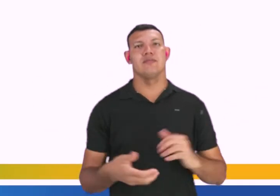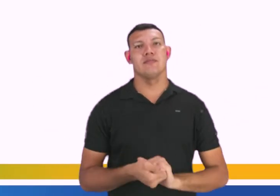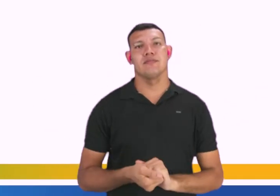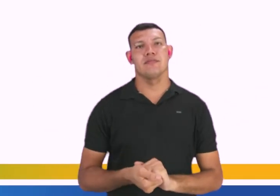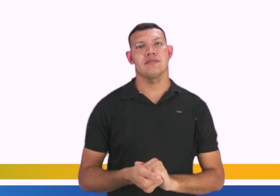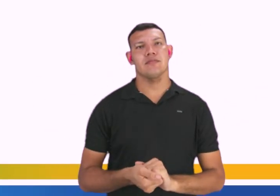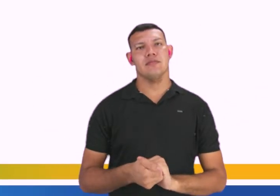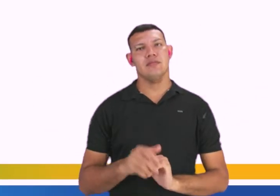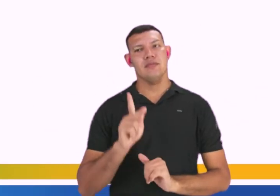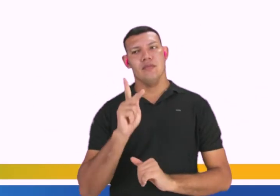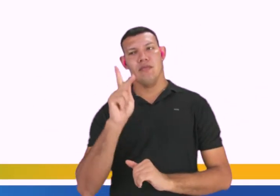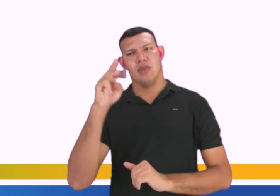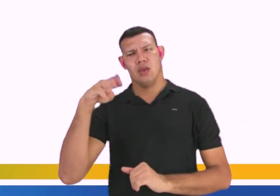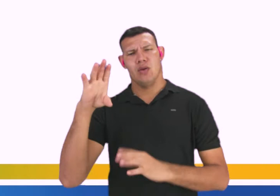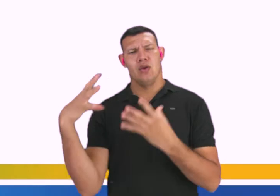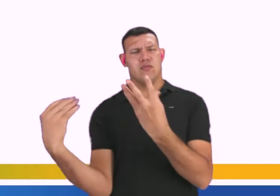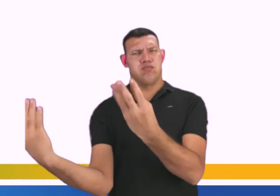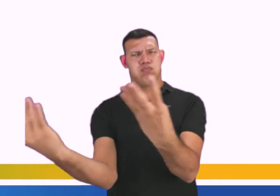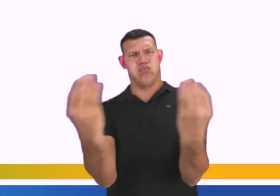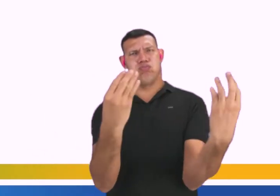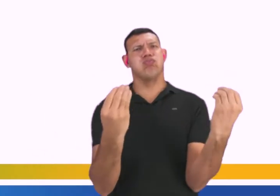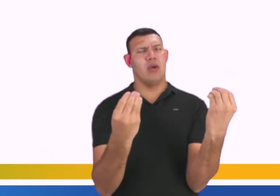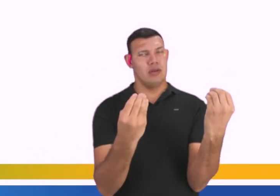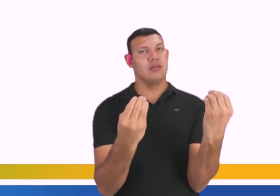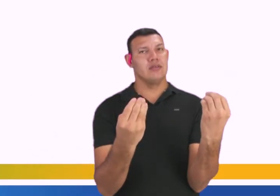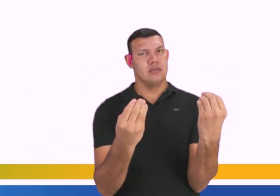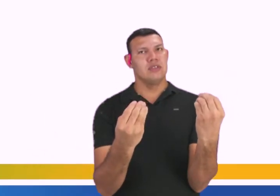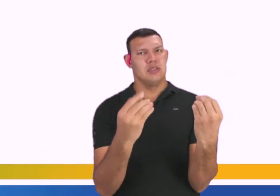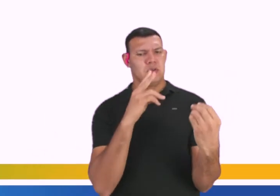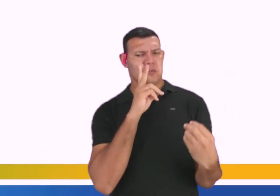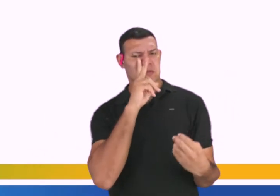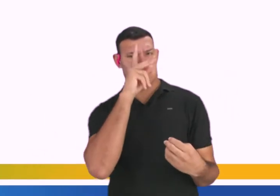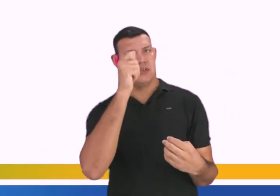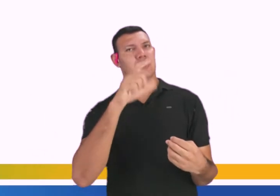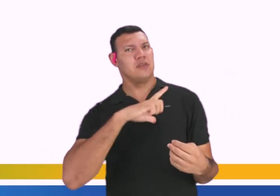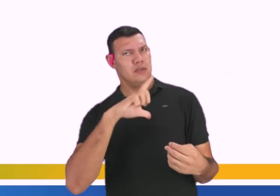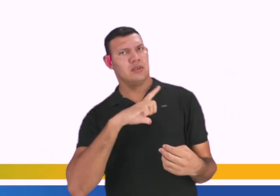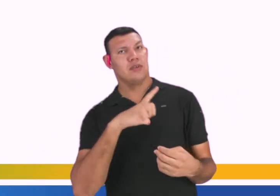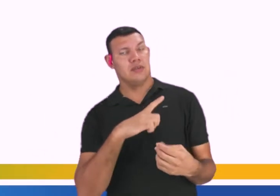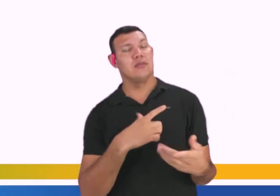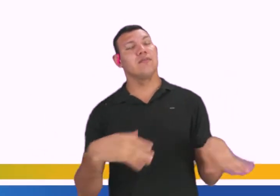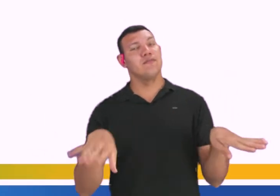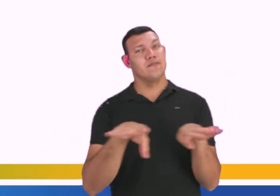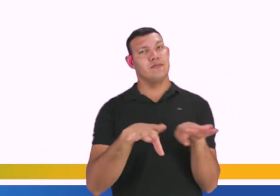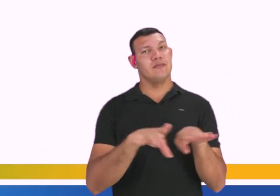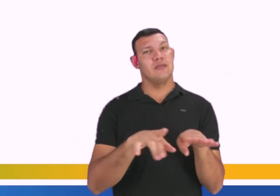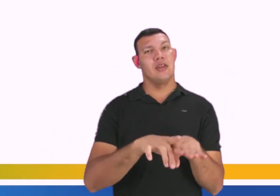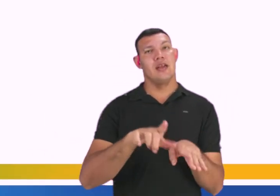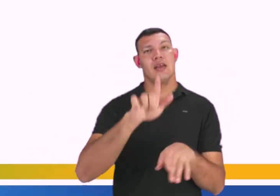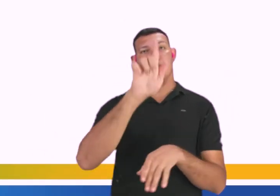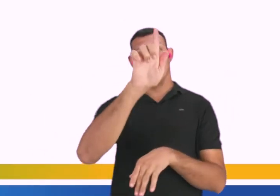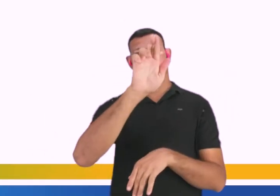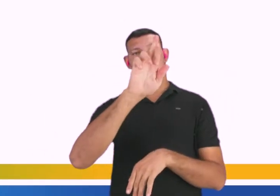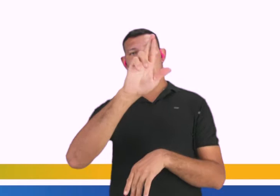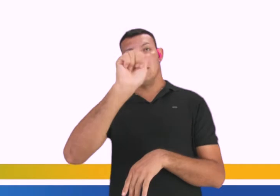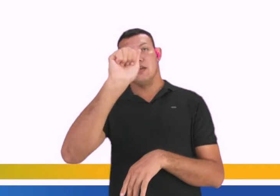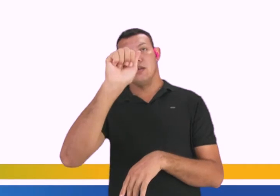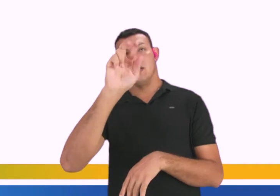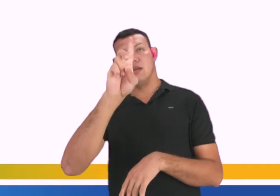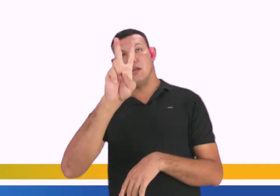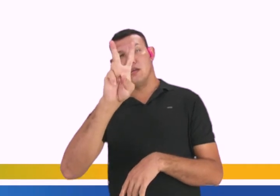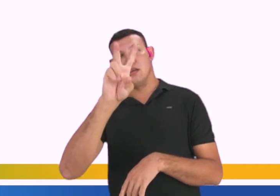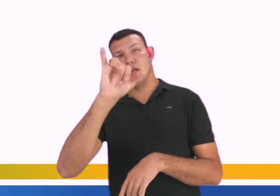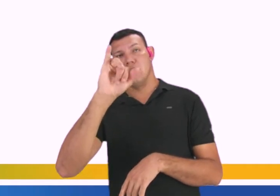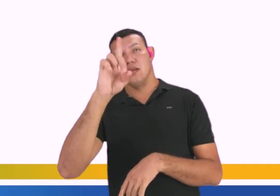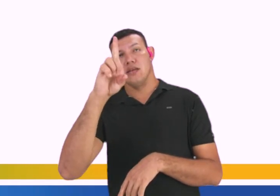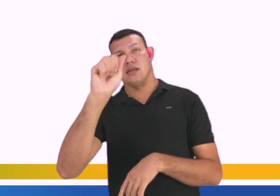ar sobre a gente está exercendo uma força. Como é uma massa e a gravidade está atraindo ele, nós temos, então, a força-peso, que